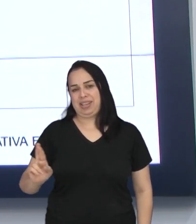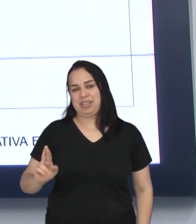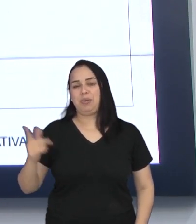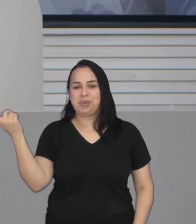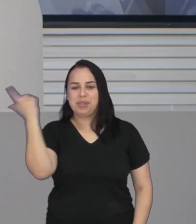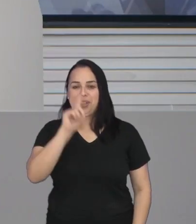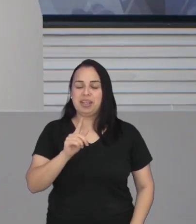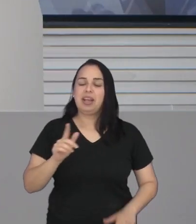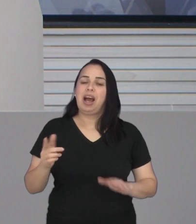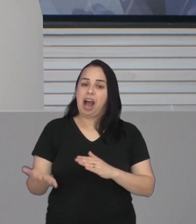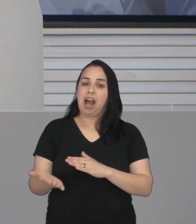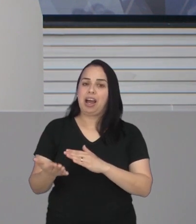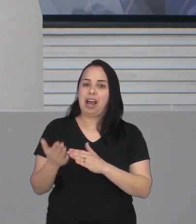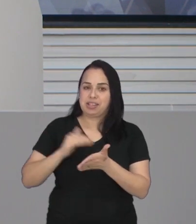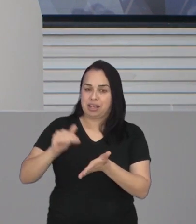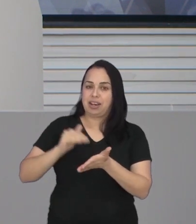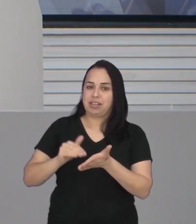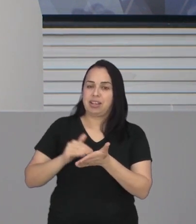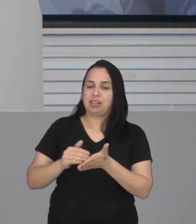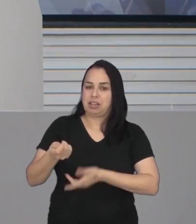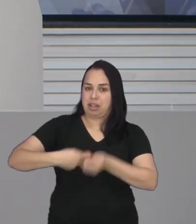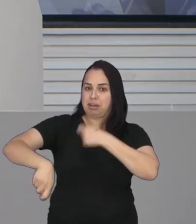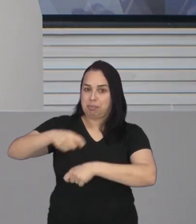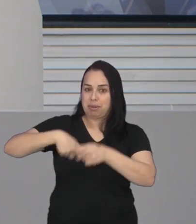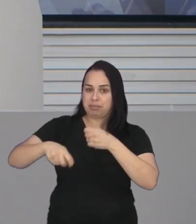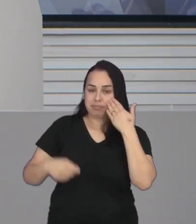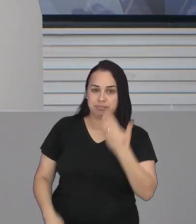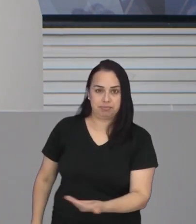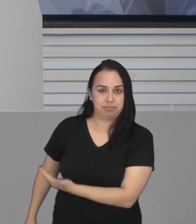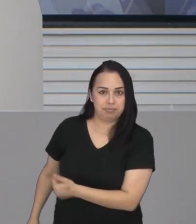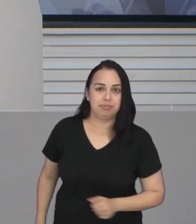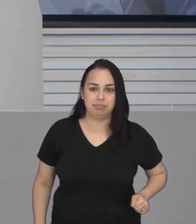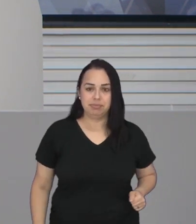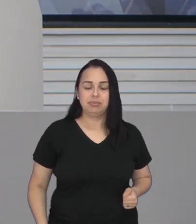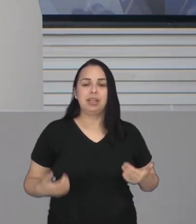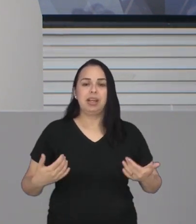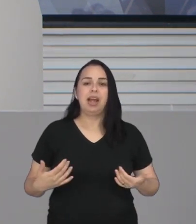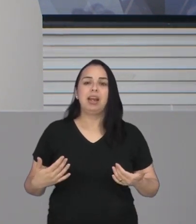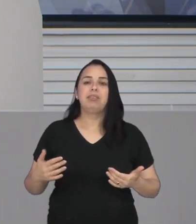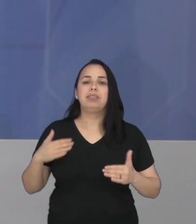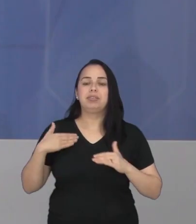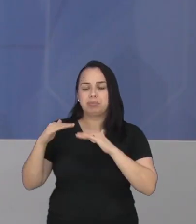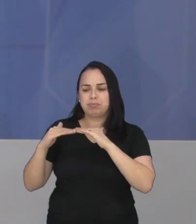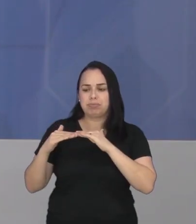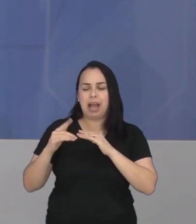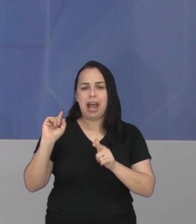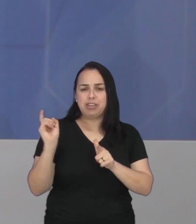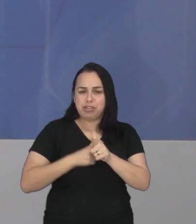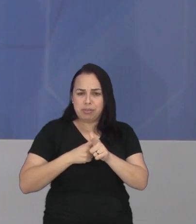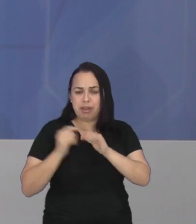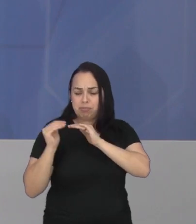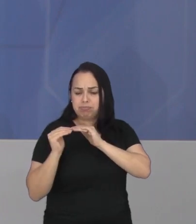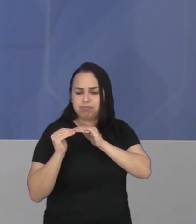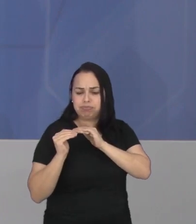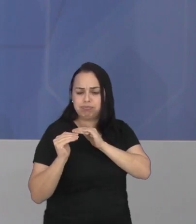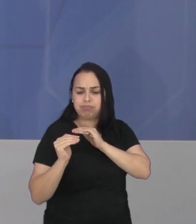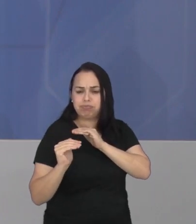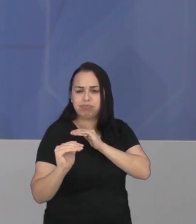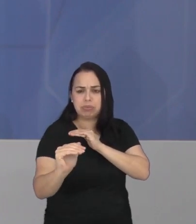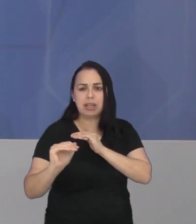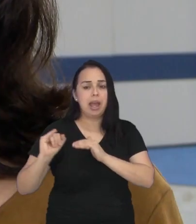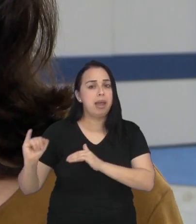Prefeitura demonstre como foi feita a gestão do orçamento da cidade, fruto dos nossos impostos. São José fechou 2023